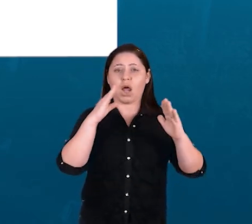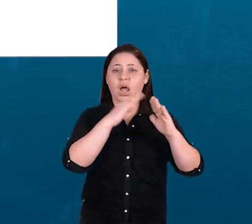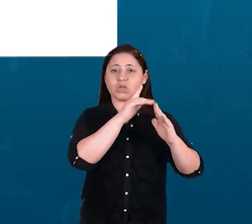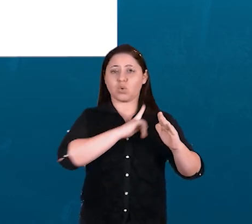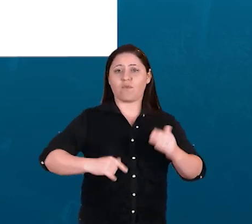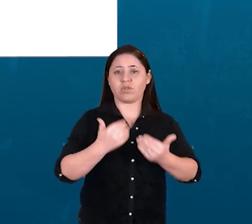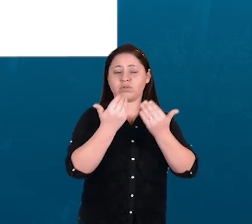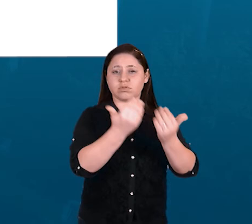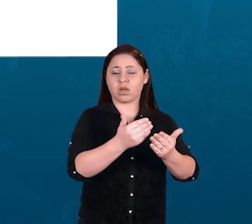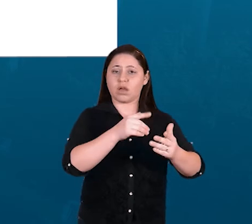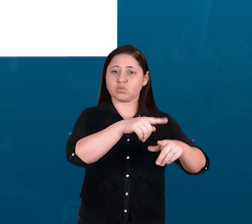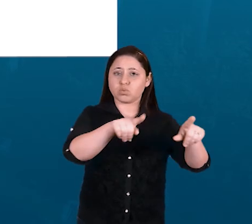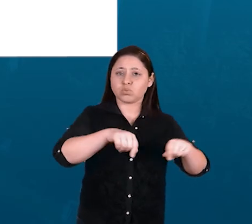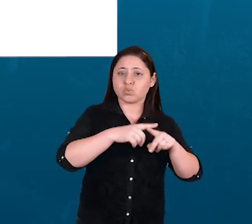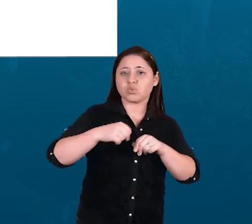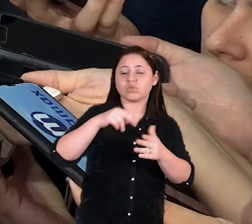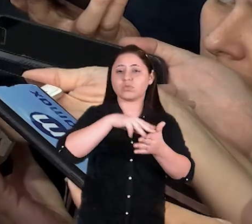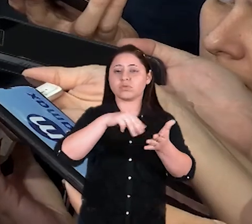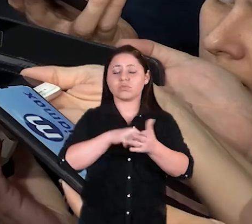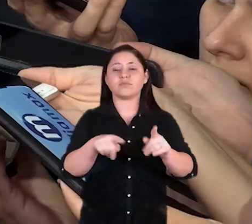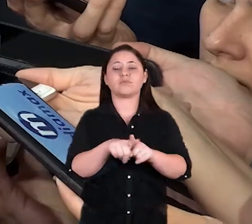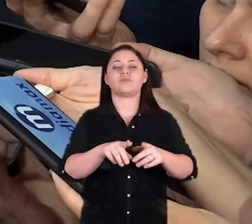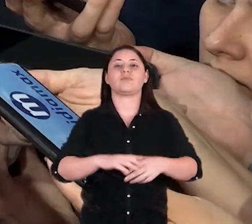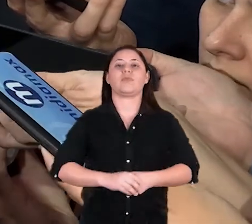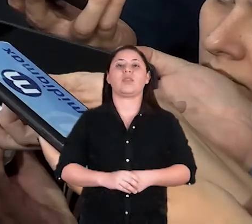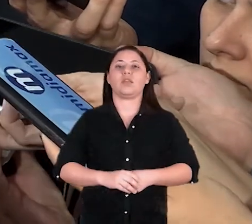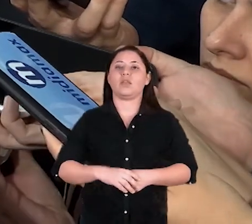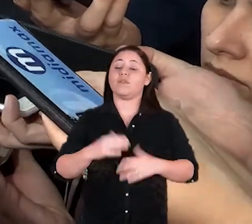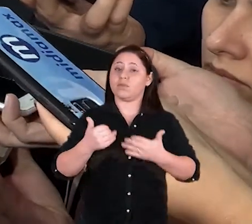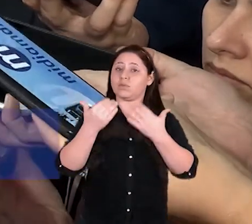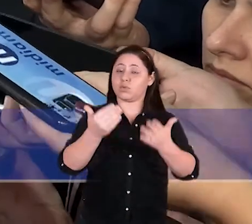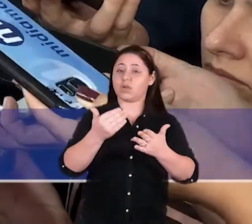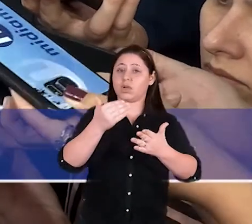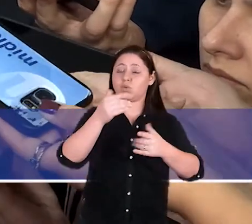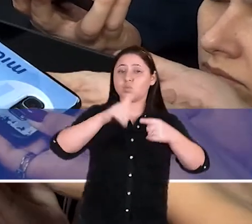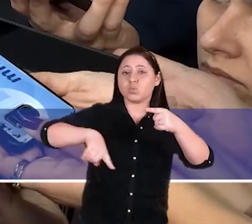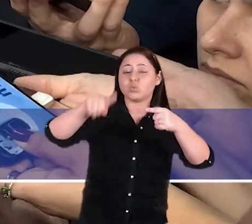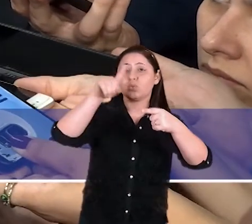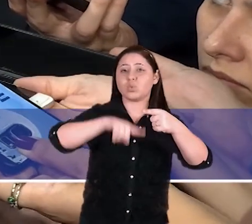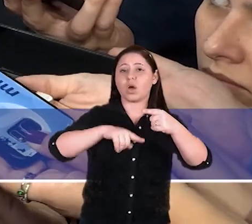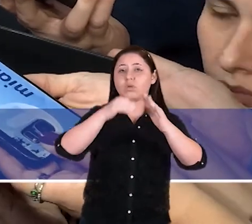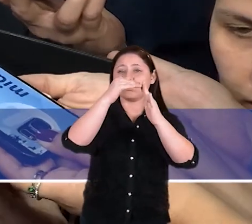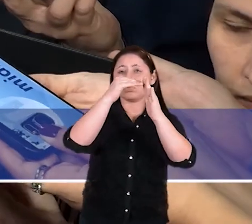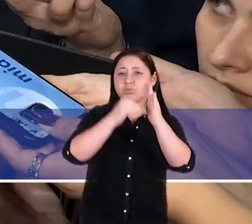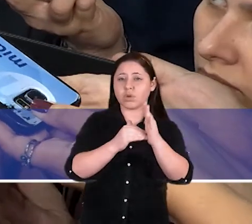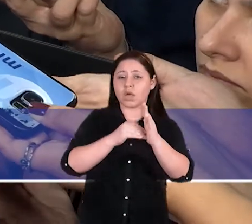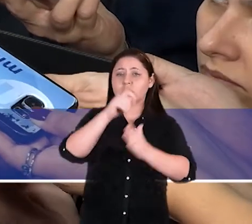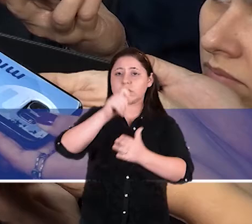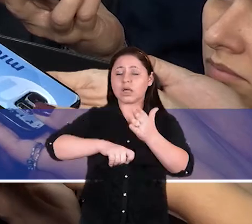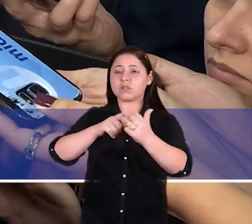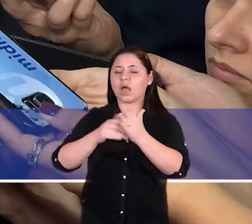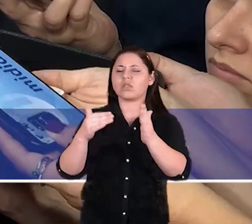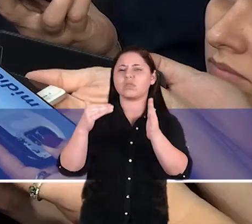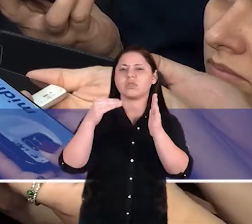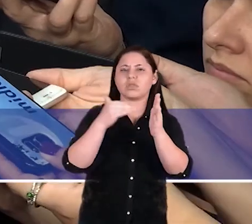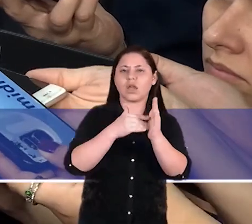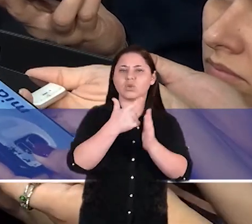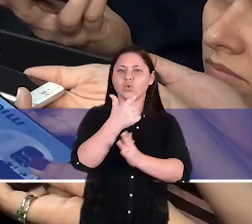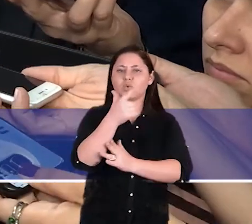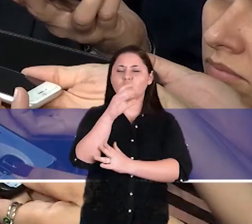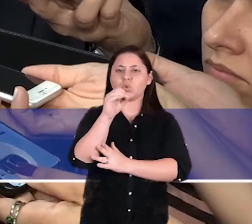programas habitacionais e da reforma agrária. Nós estamos dando remissão e anistia a todos os devedores